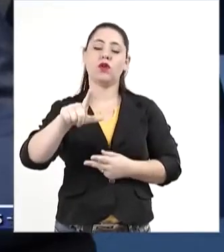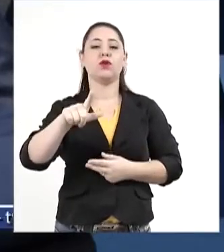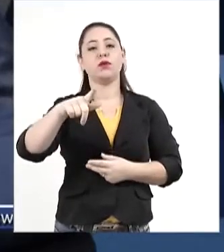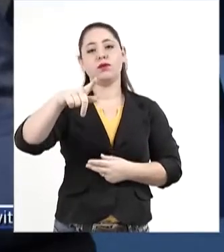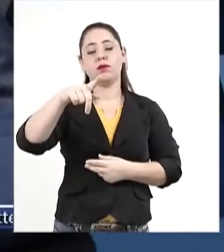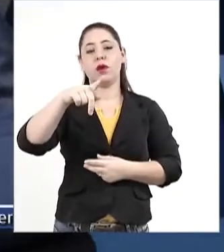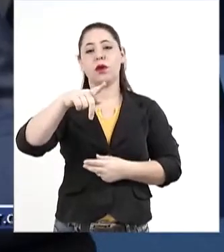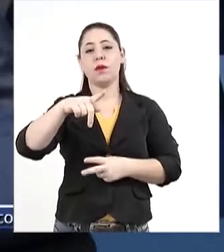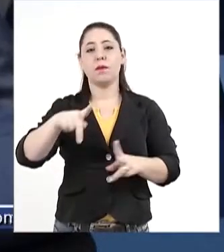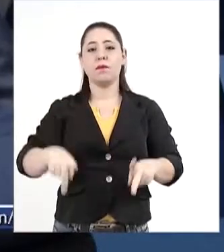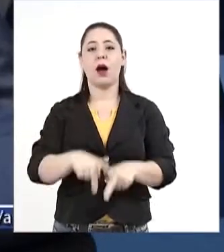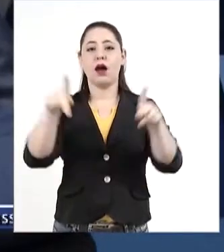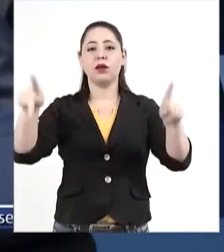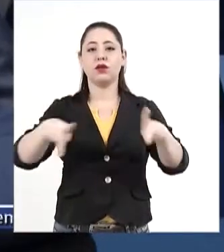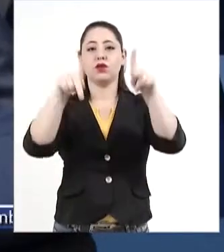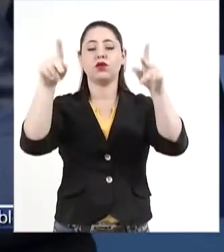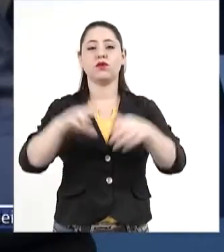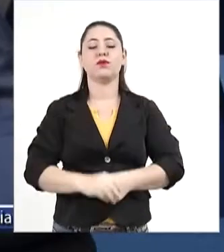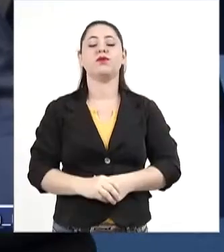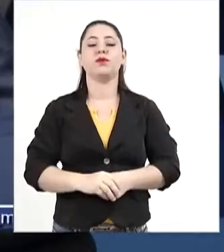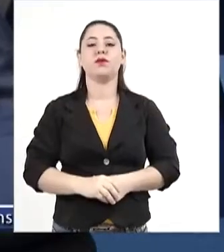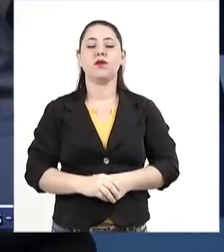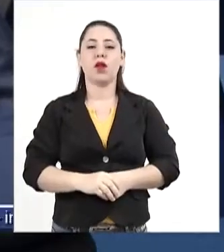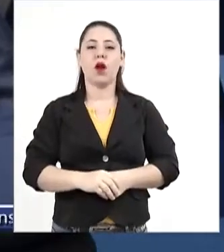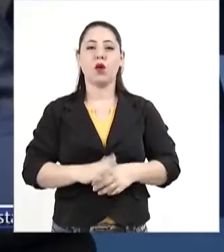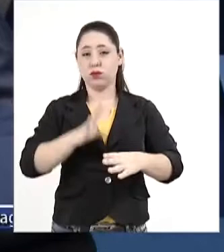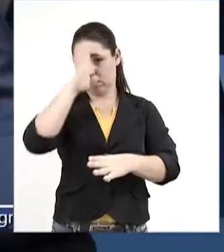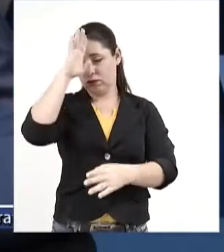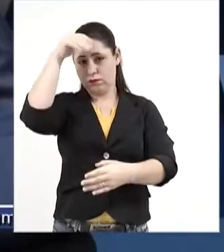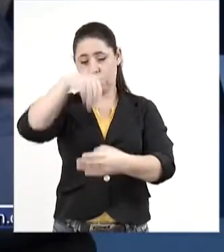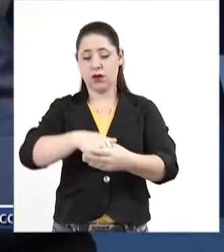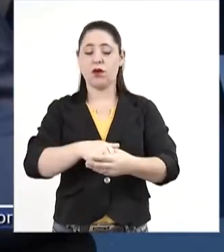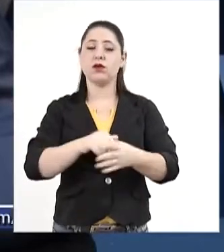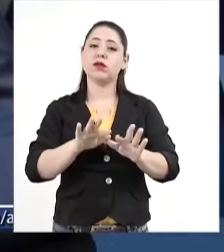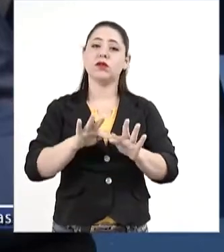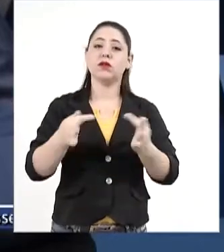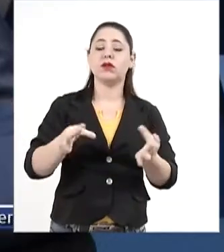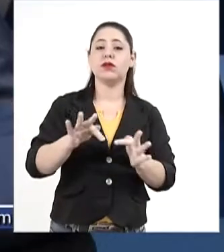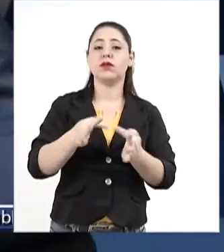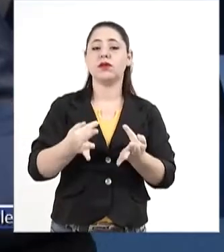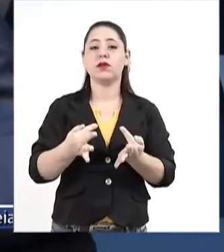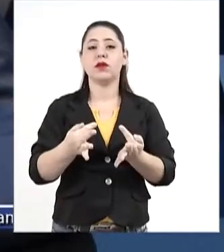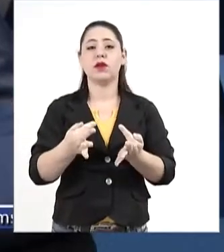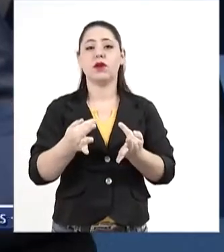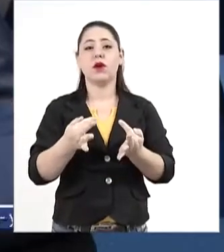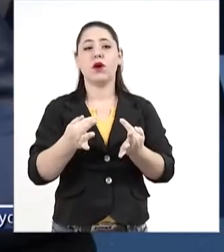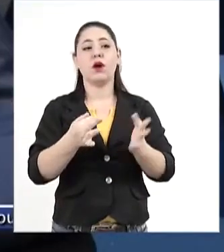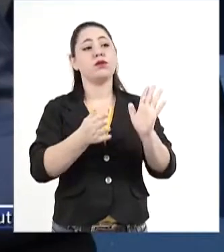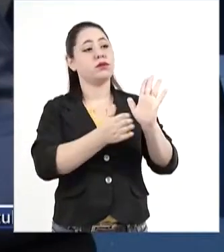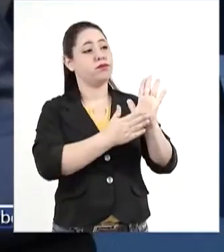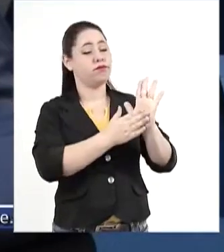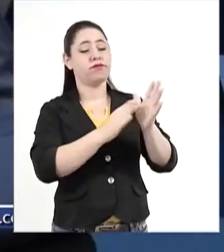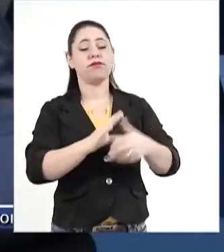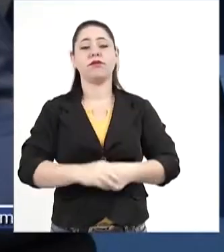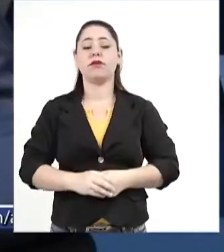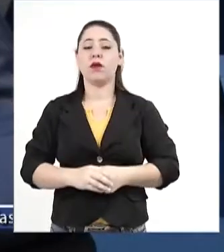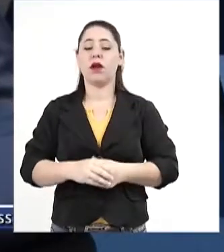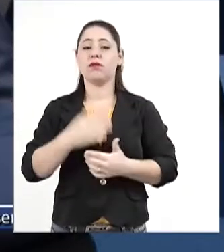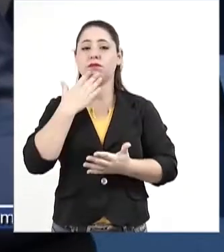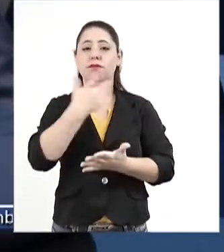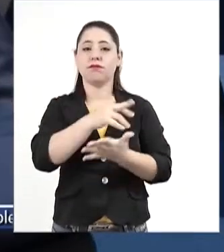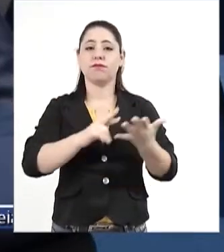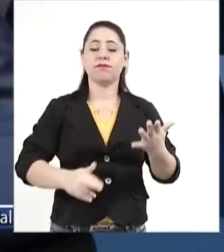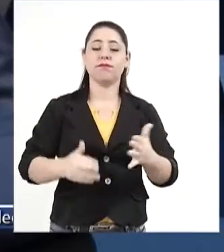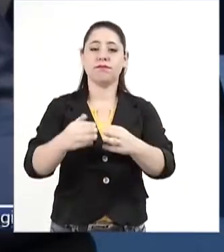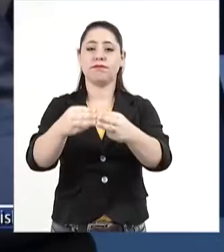Paranhos. Ordem do dia. Foram aprovadas em discussão única e votação simbólica as seguintes proposições. Requerimento de moção